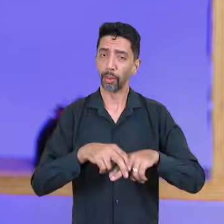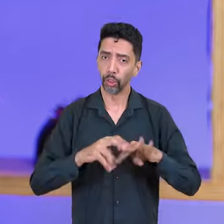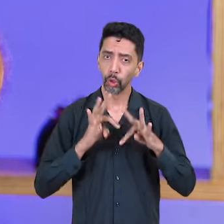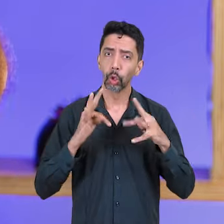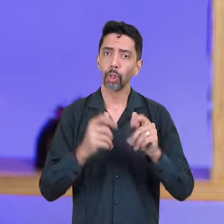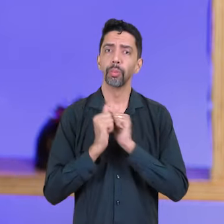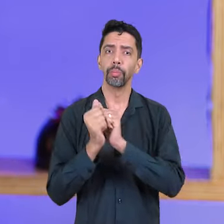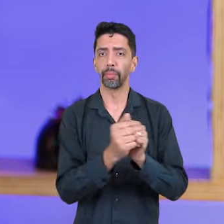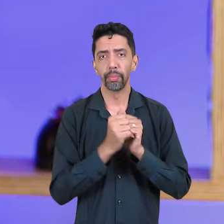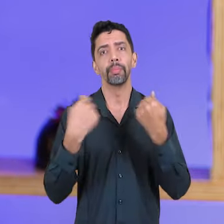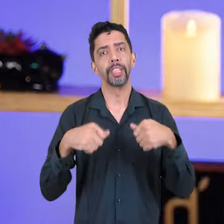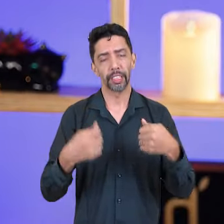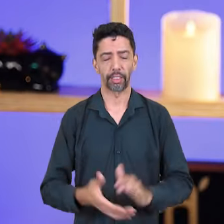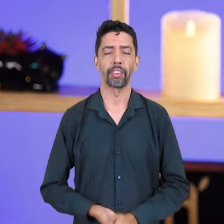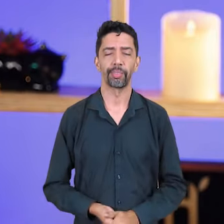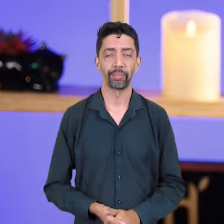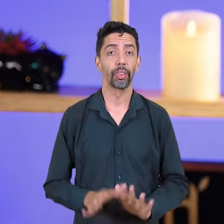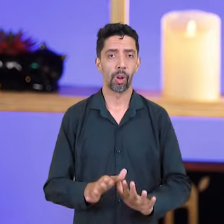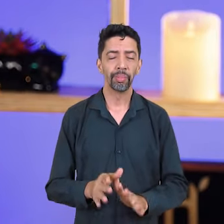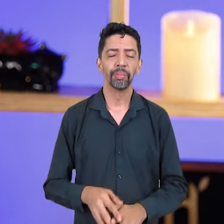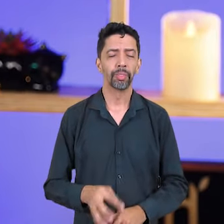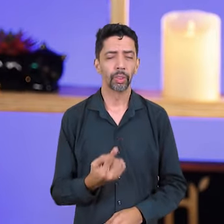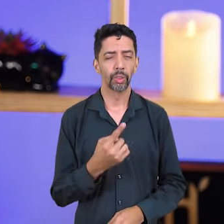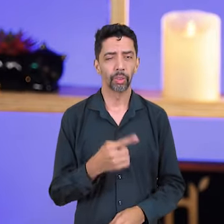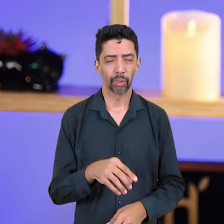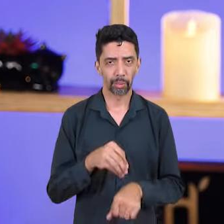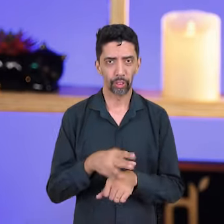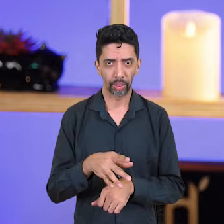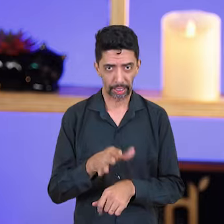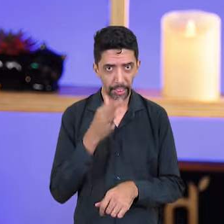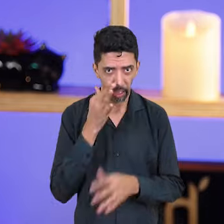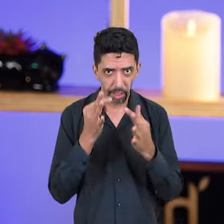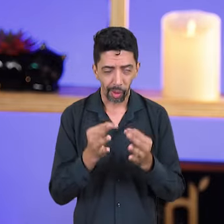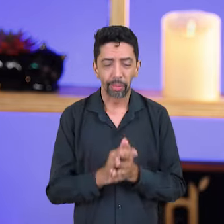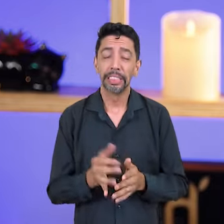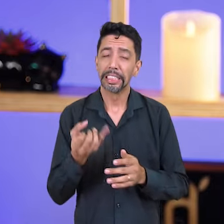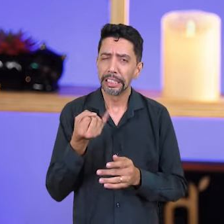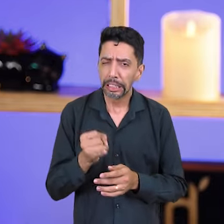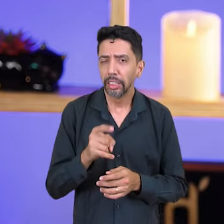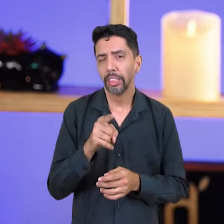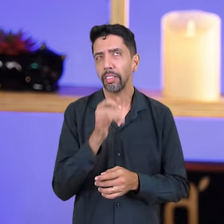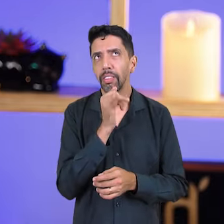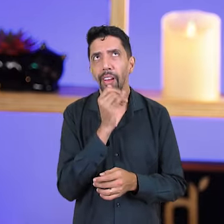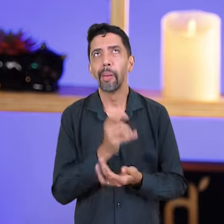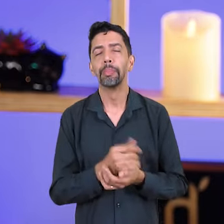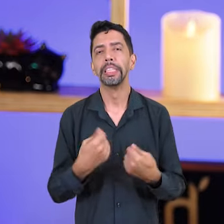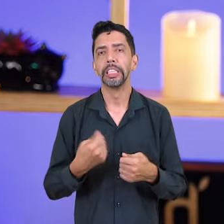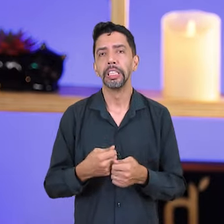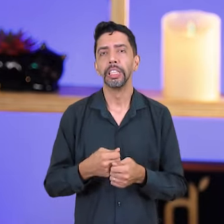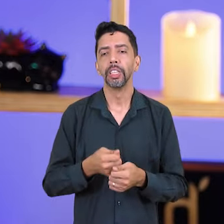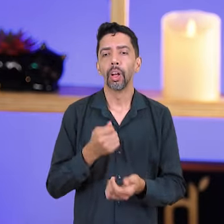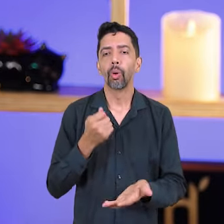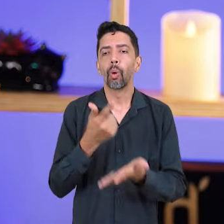no mesmo caminho, na mesma direção. Um ponto aqui de atenção. Se eu tiver a necessidade de fazer um endividamento, comprar